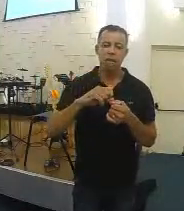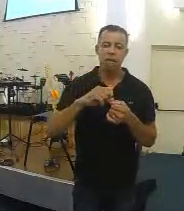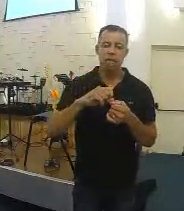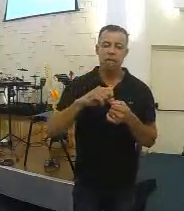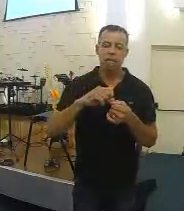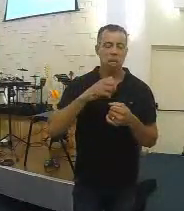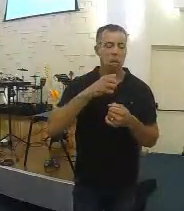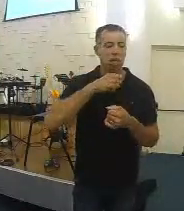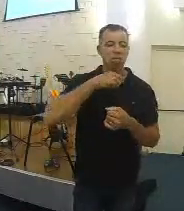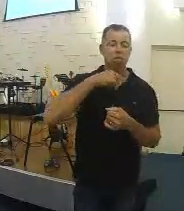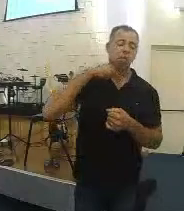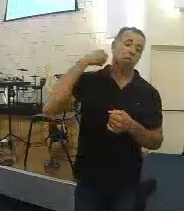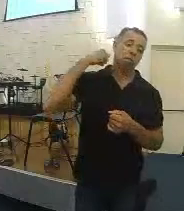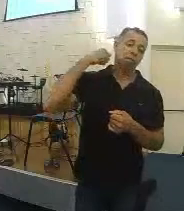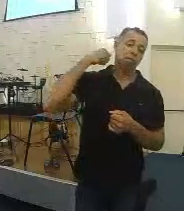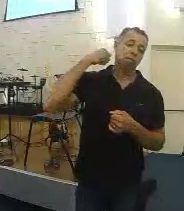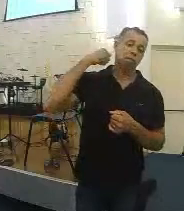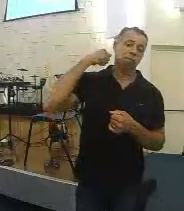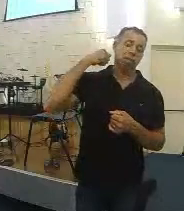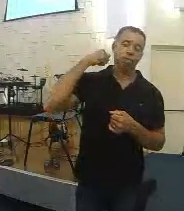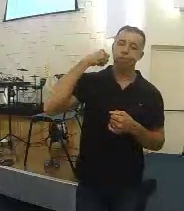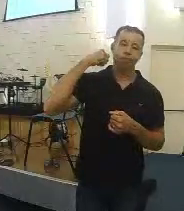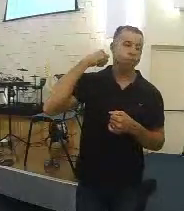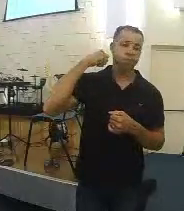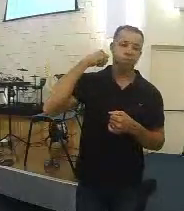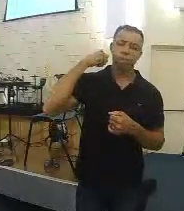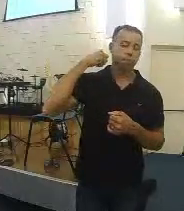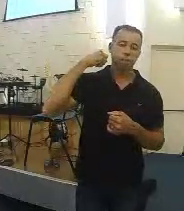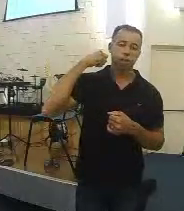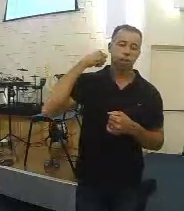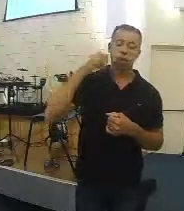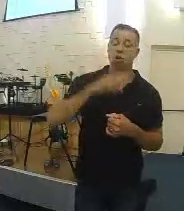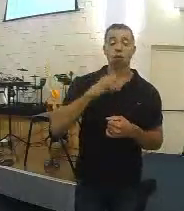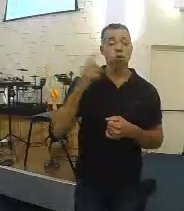tema leve e suave, nós crentes em